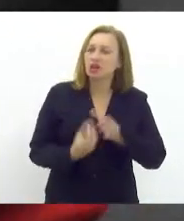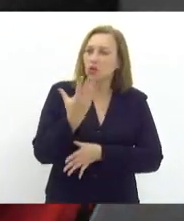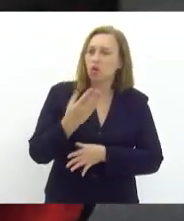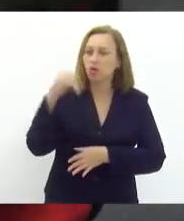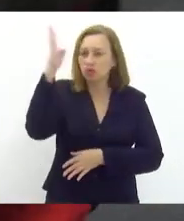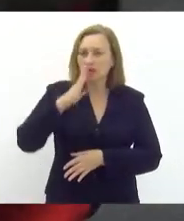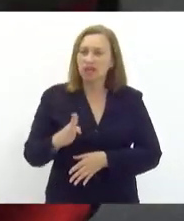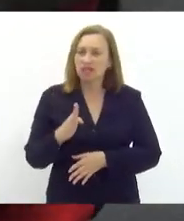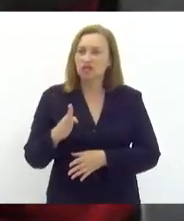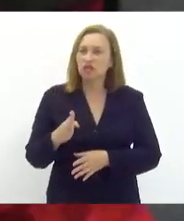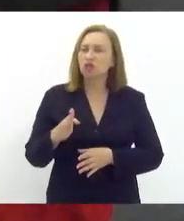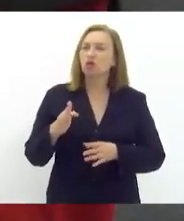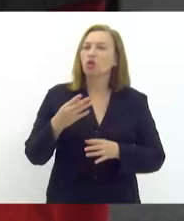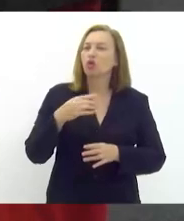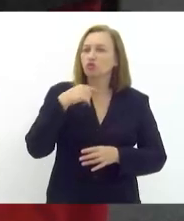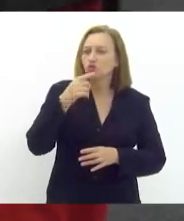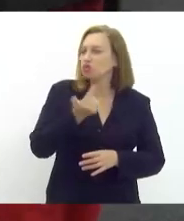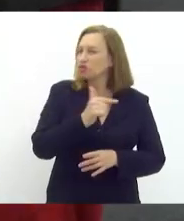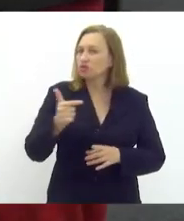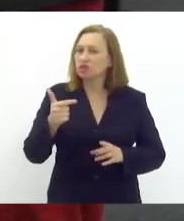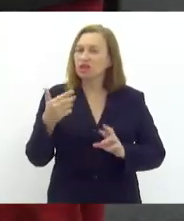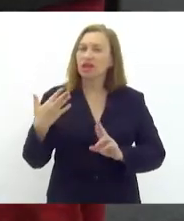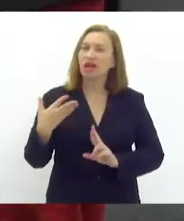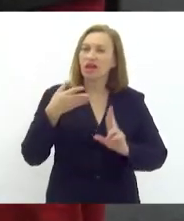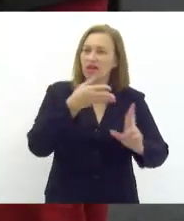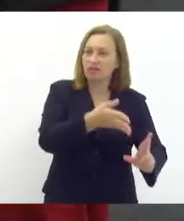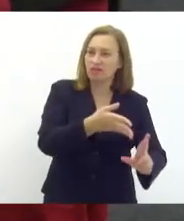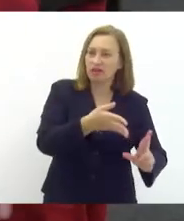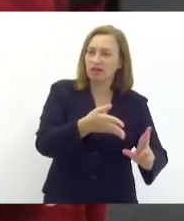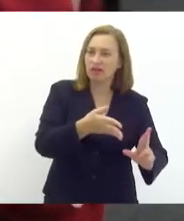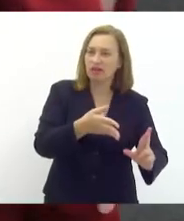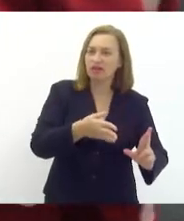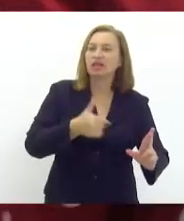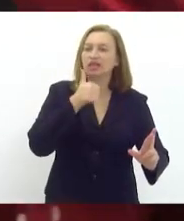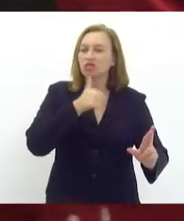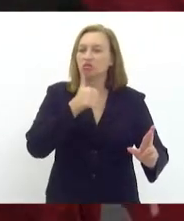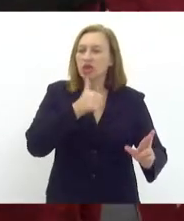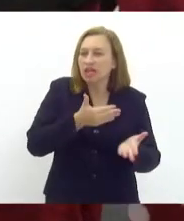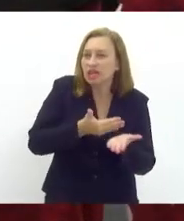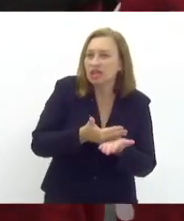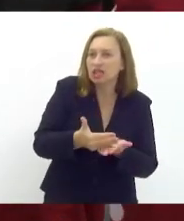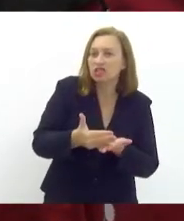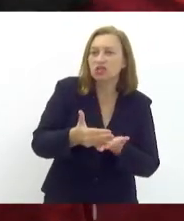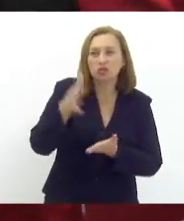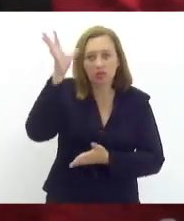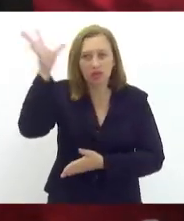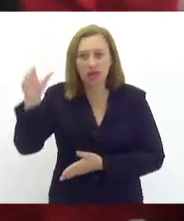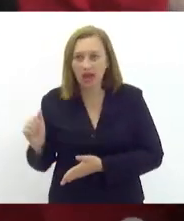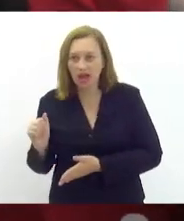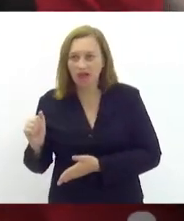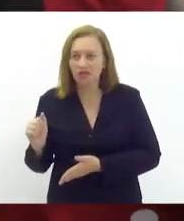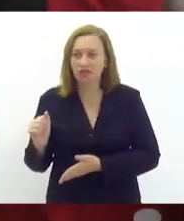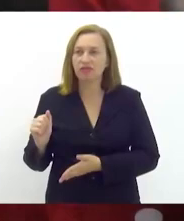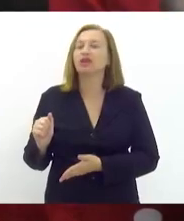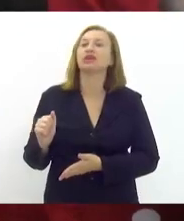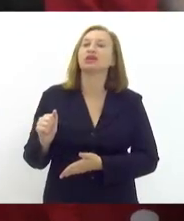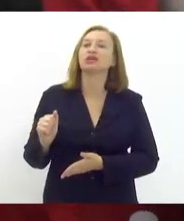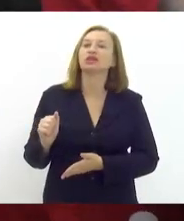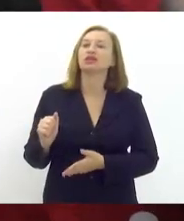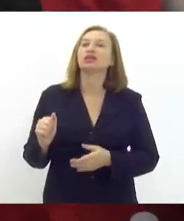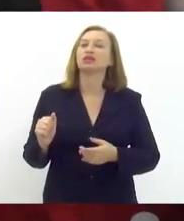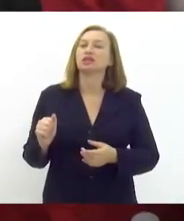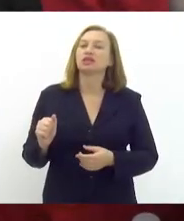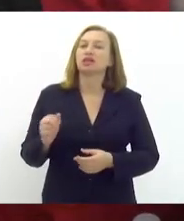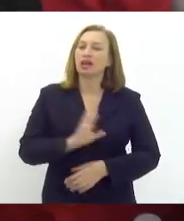a referência são nas nossas matriarcas do Candomblé e nas e na Irmandade da Boa Morte